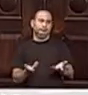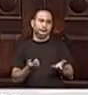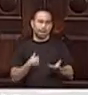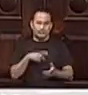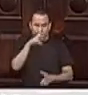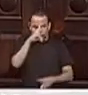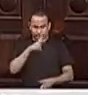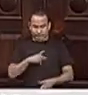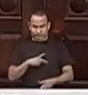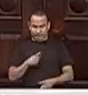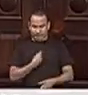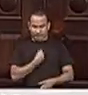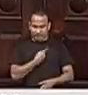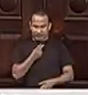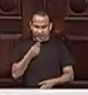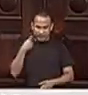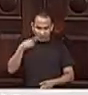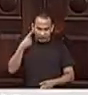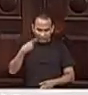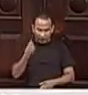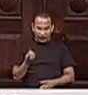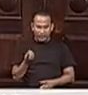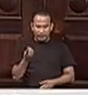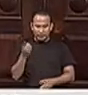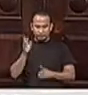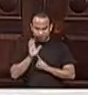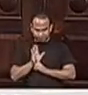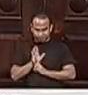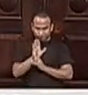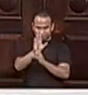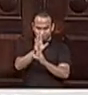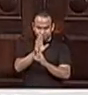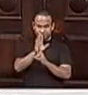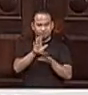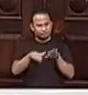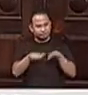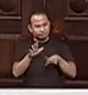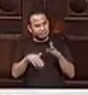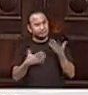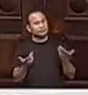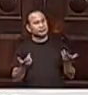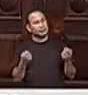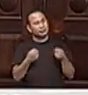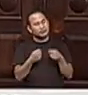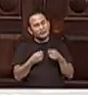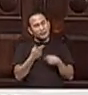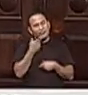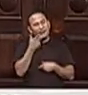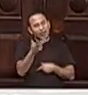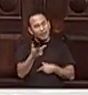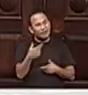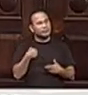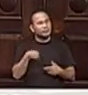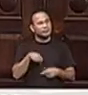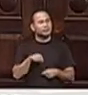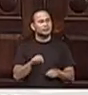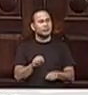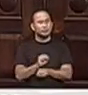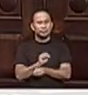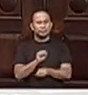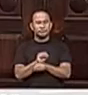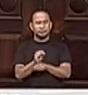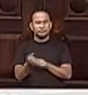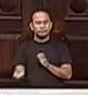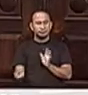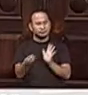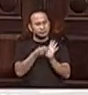ele advogado, apresentado como jurista de vez em quando, deveria pelo menos dizer: o ônus da prova incumbe